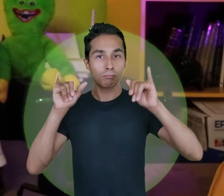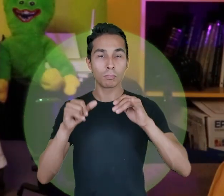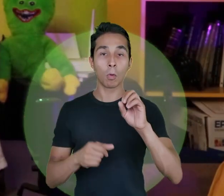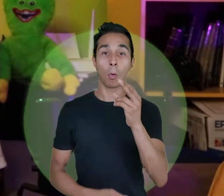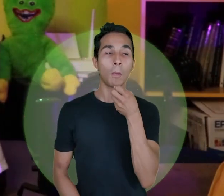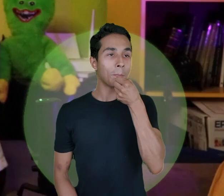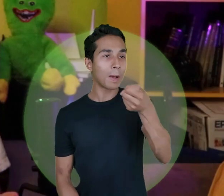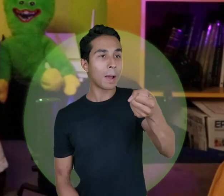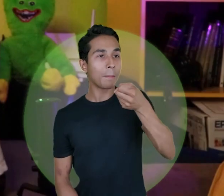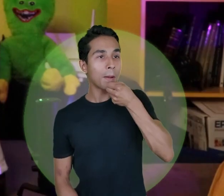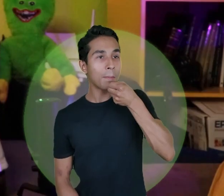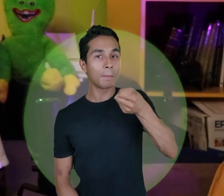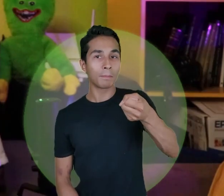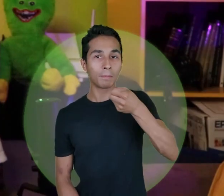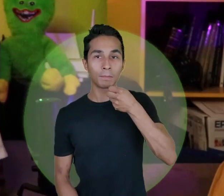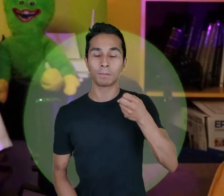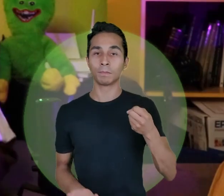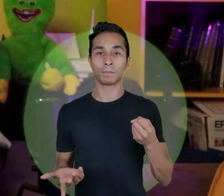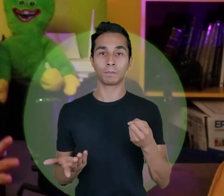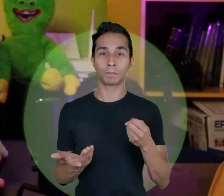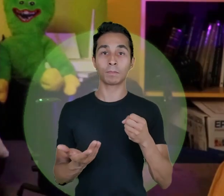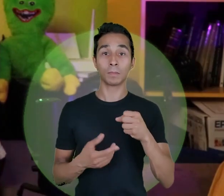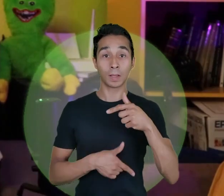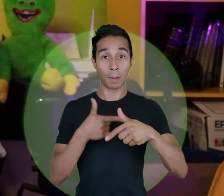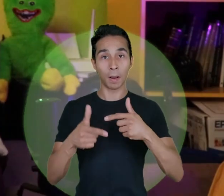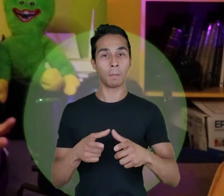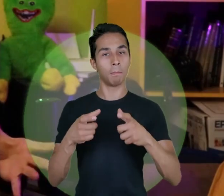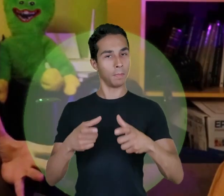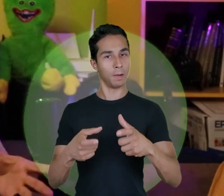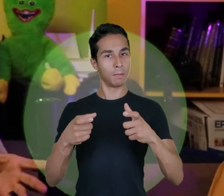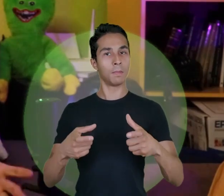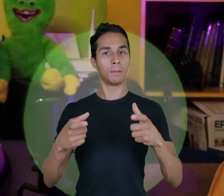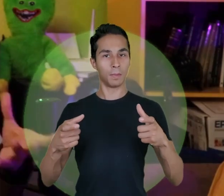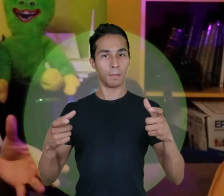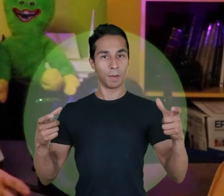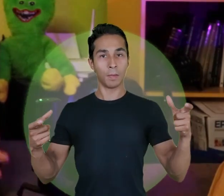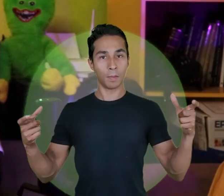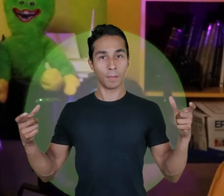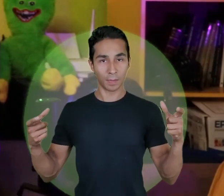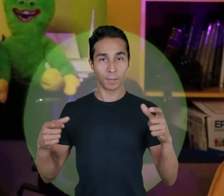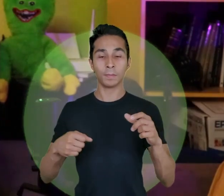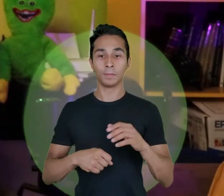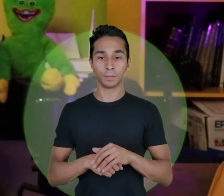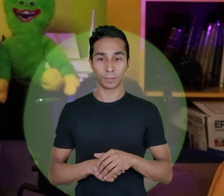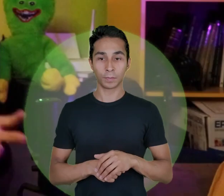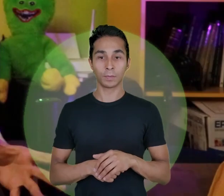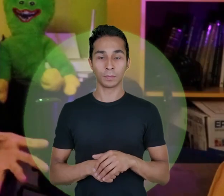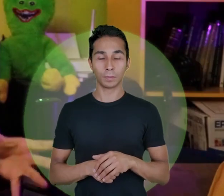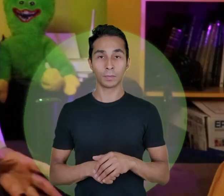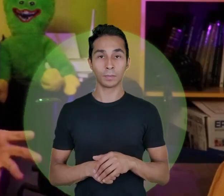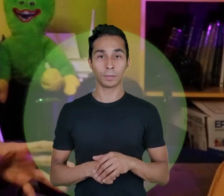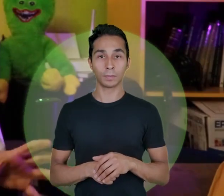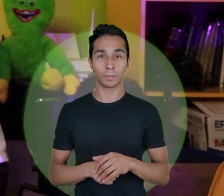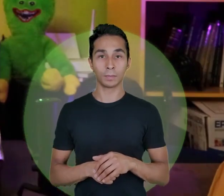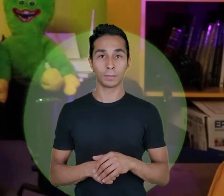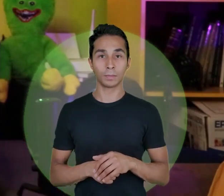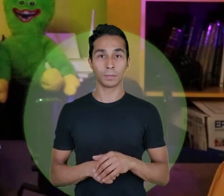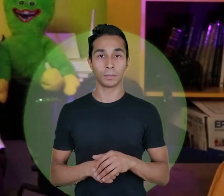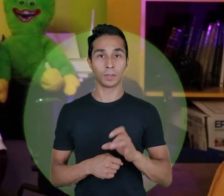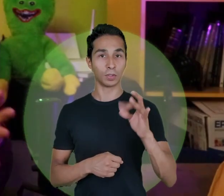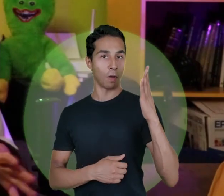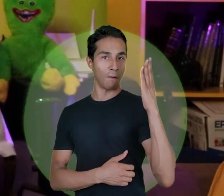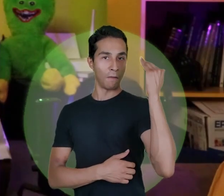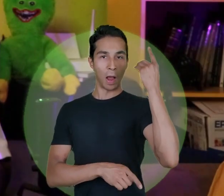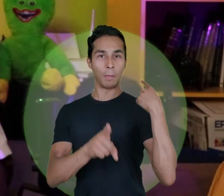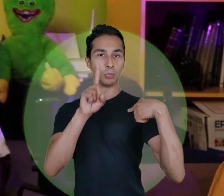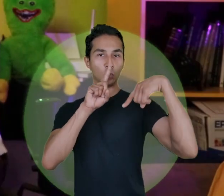alguma questão social, enfim, ampliar o seu trabalho para além do artístico, da parte da fama, do glamour,